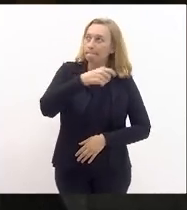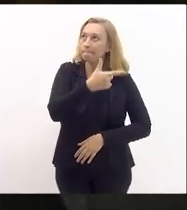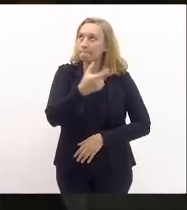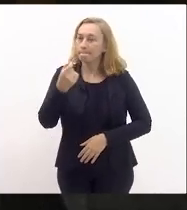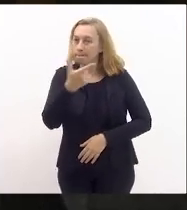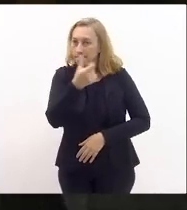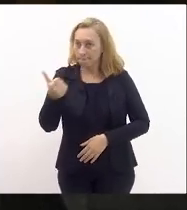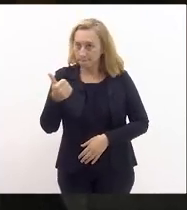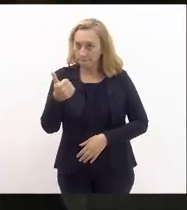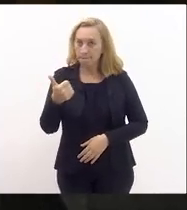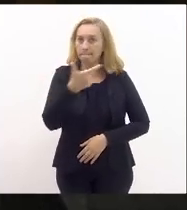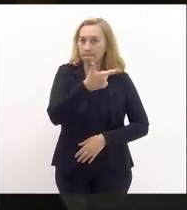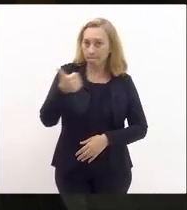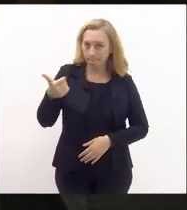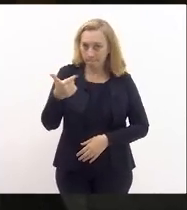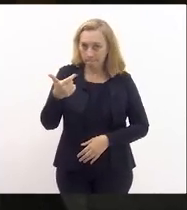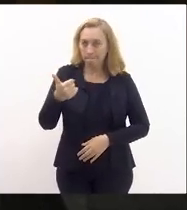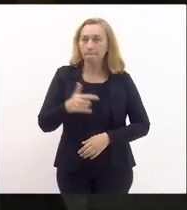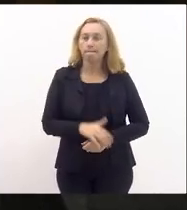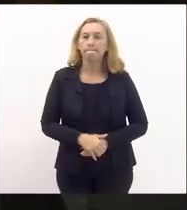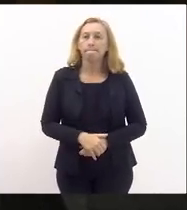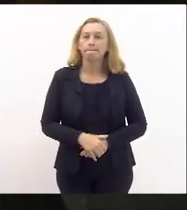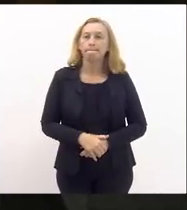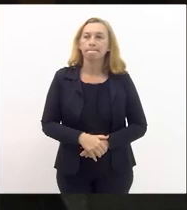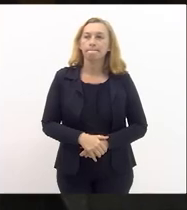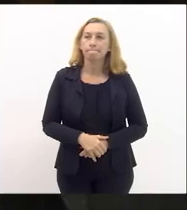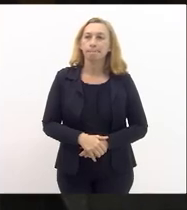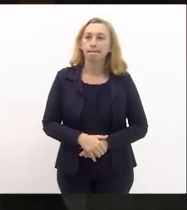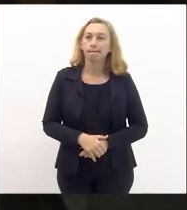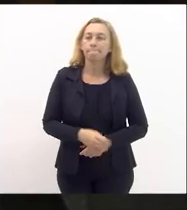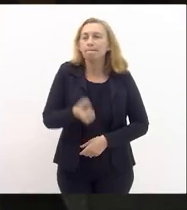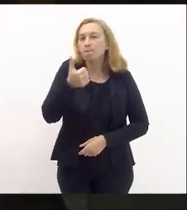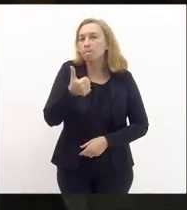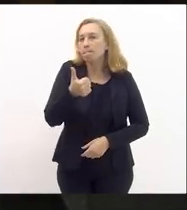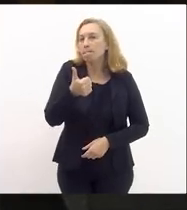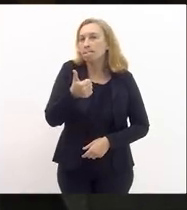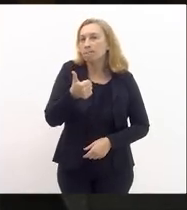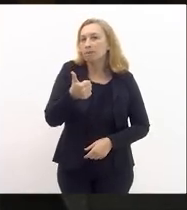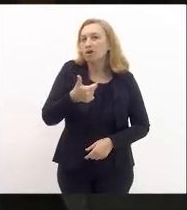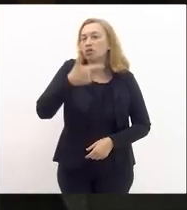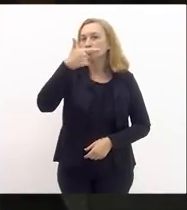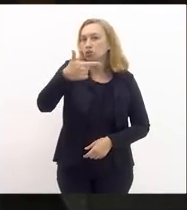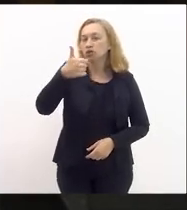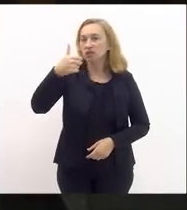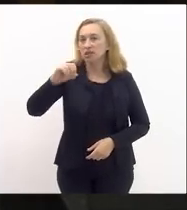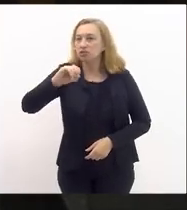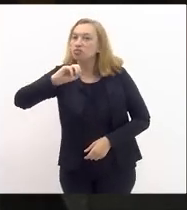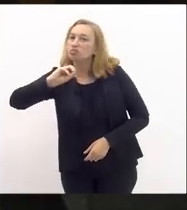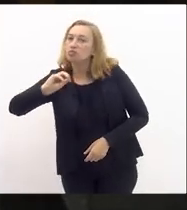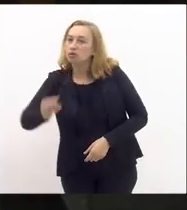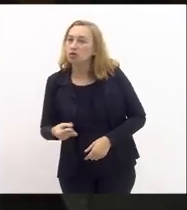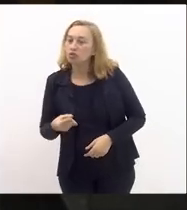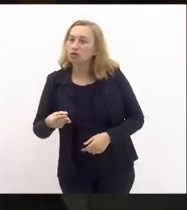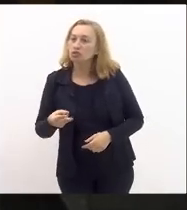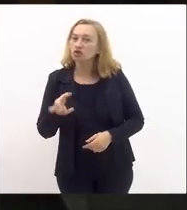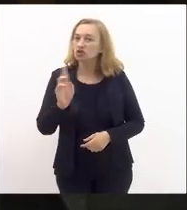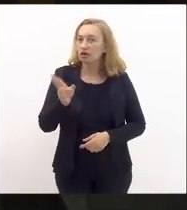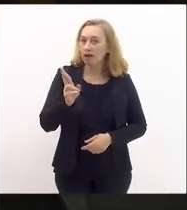2021, estamos em 2022, nós estamos alcançando quase 200 milhões de